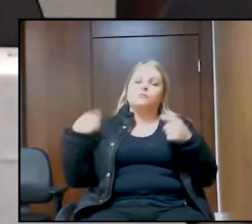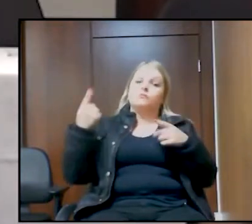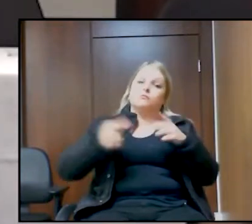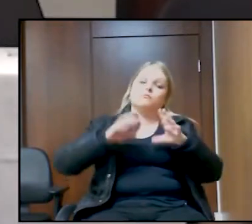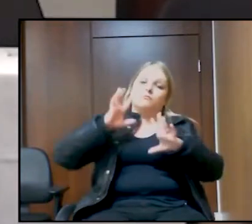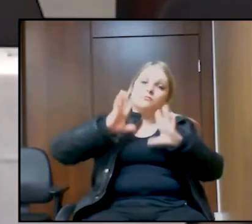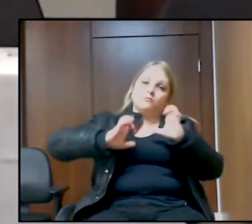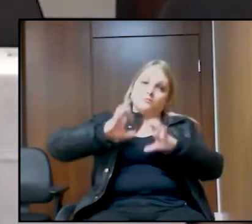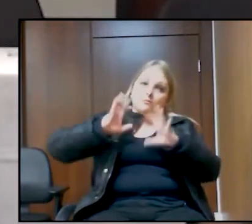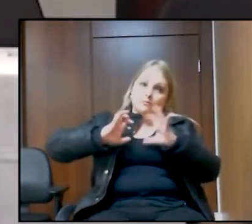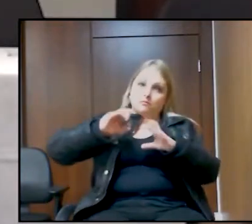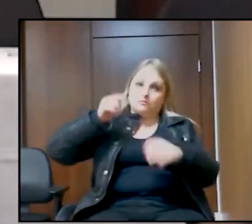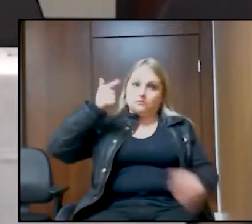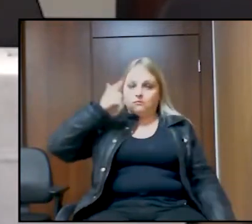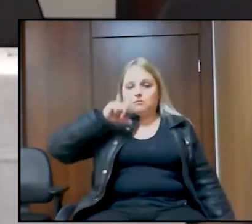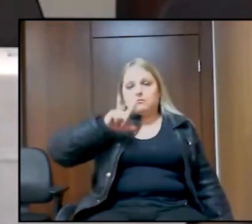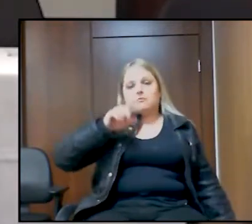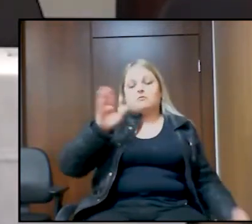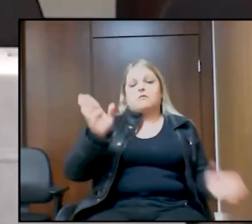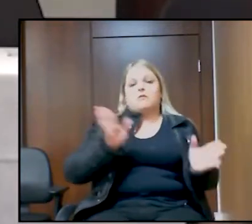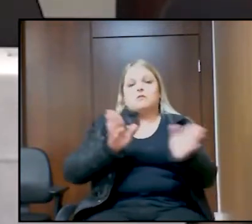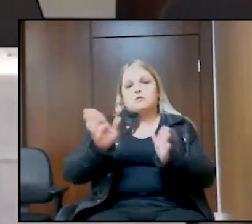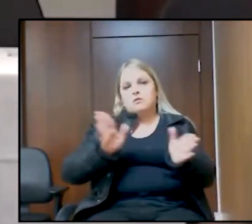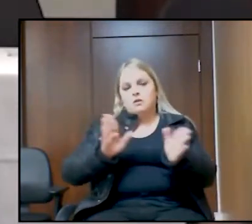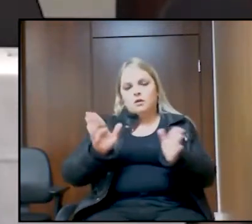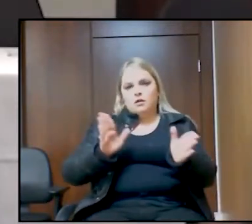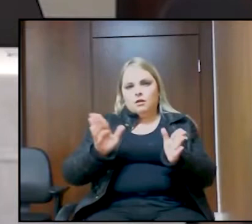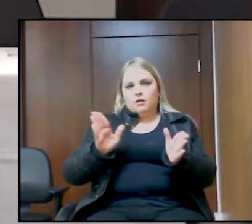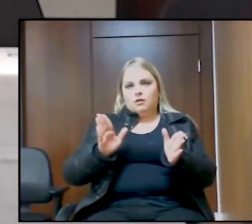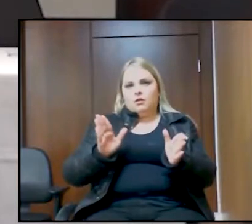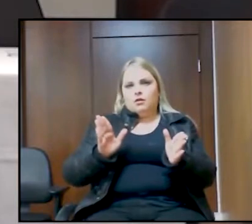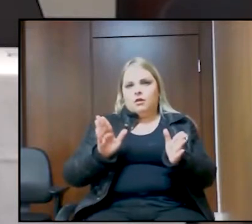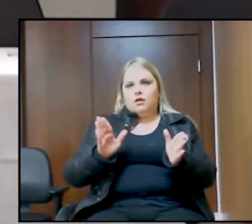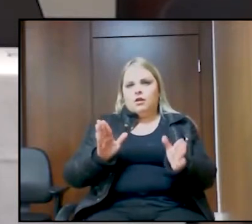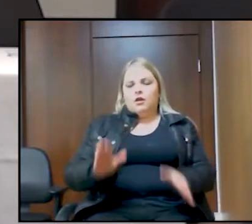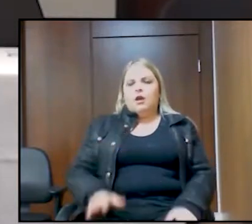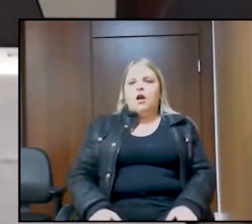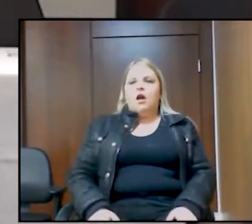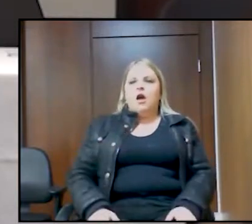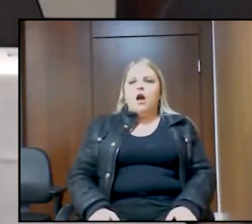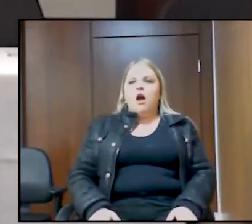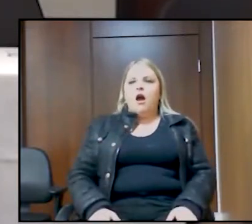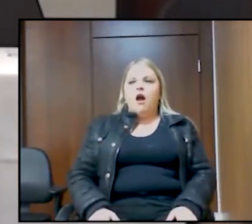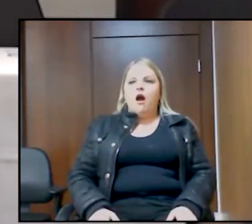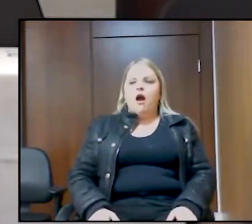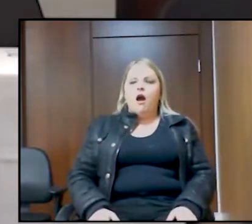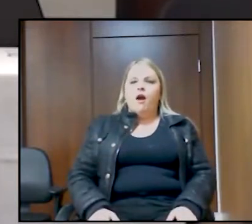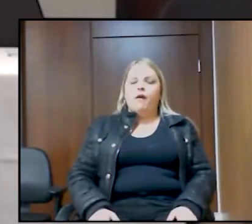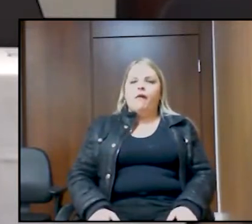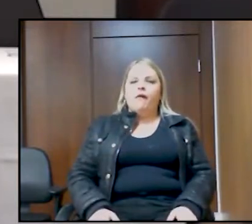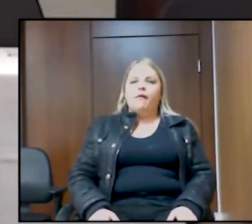muito para que houvesse acessibilidade, né? Acessibilidade nessa maneira